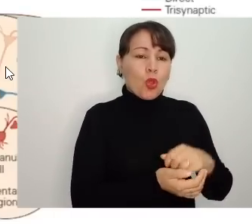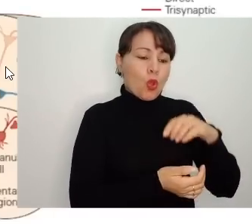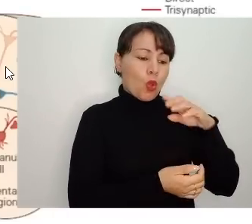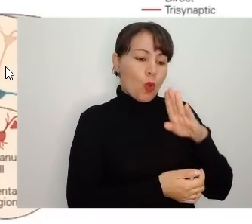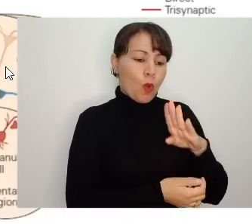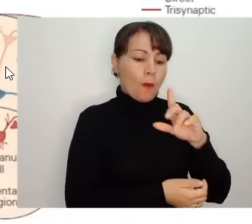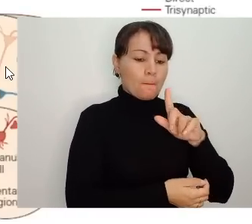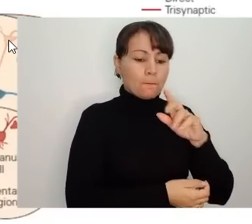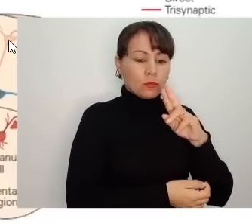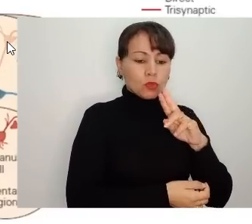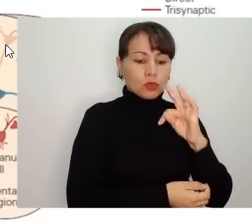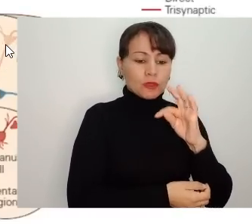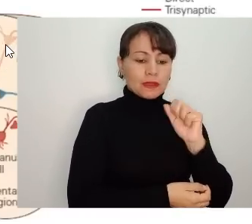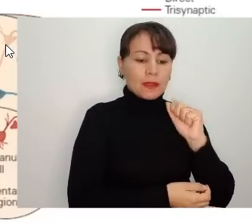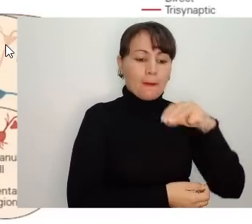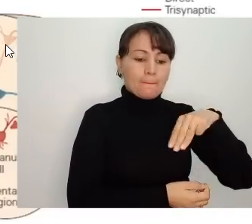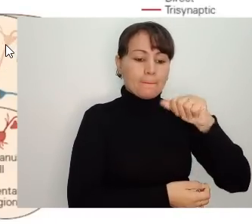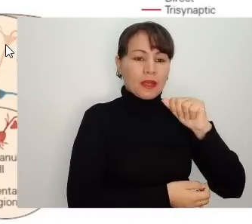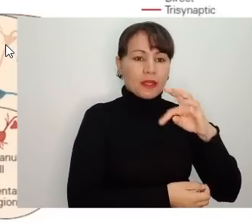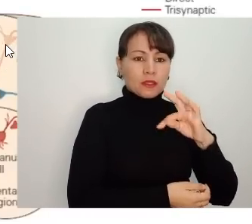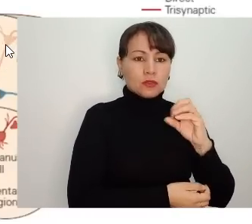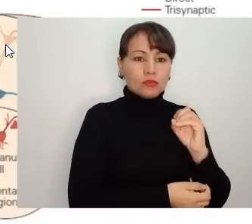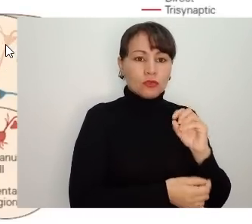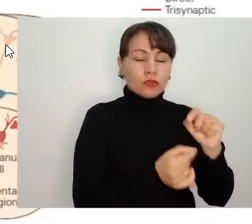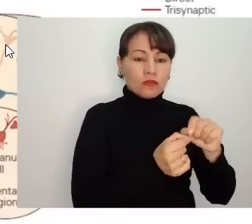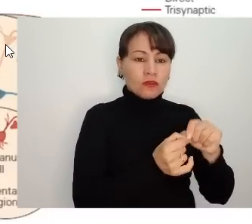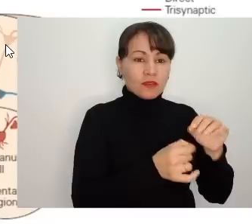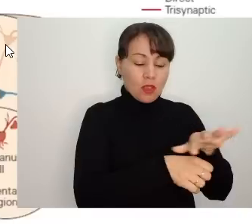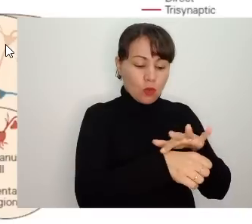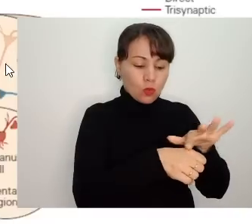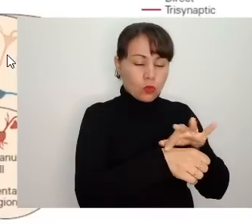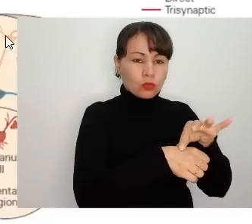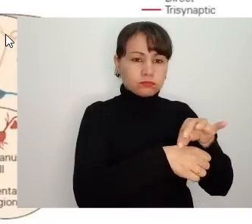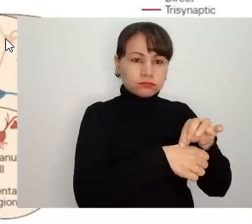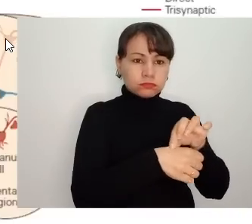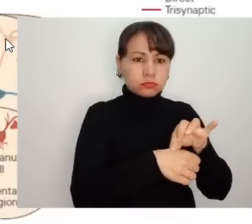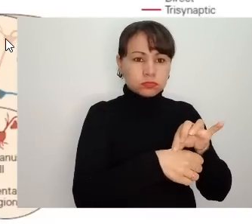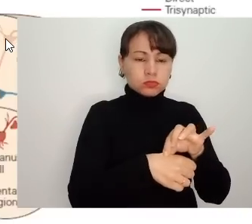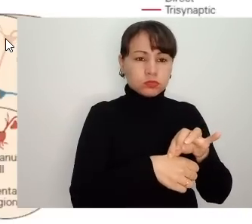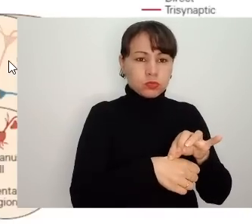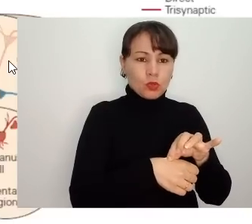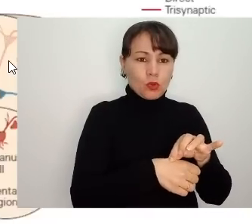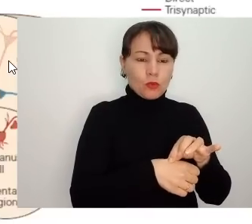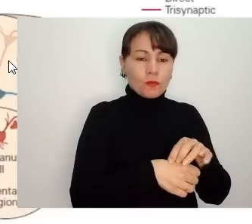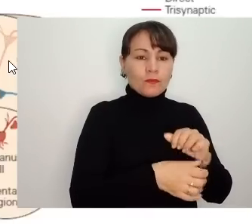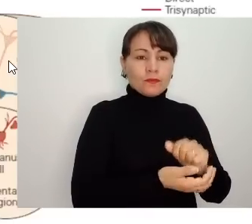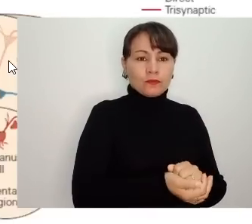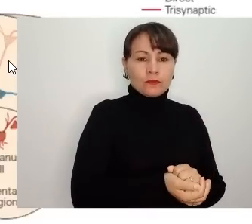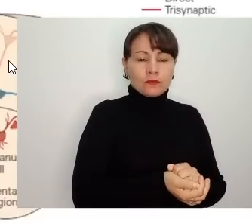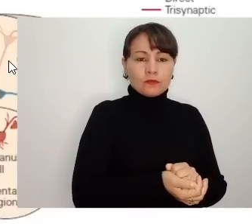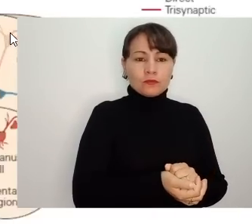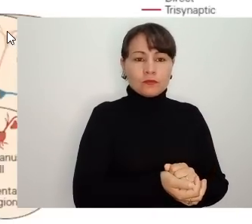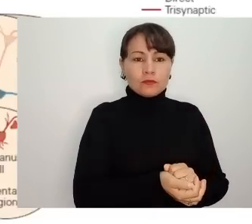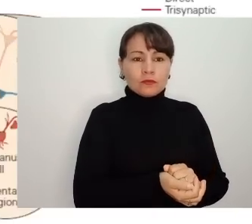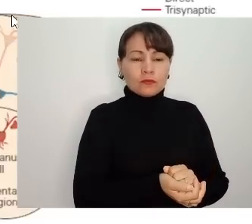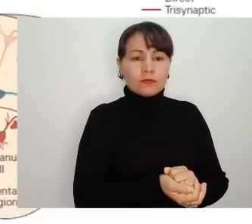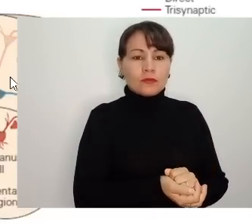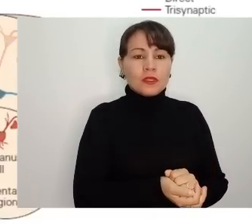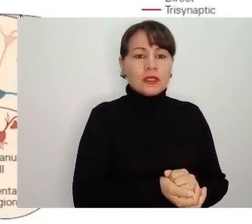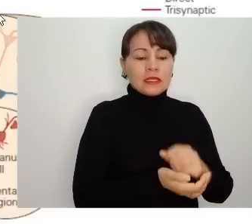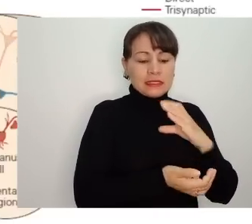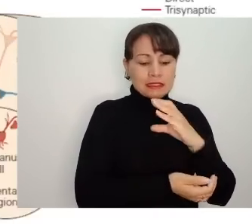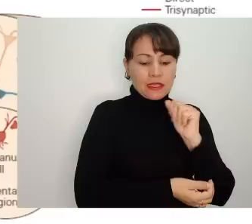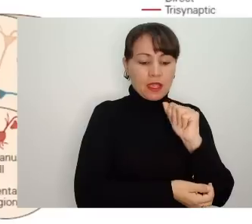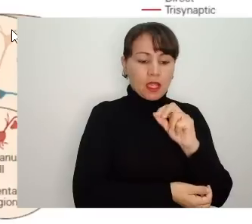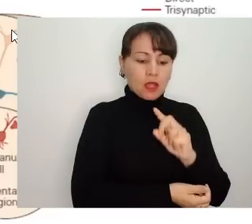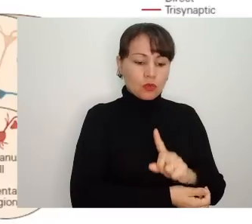o glutamato, que vai fazer sinapses com a célula, ou seja, com o dendrito pós-sináptico da